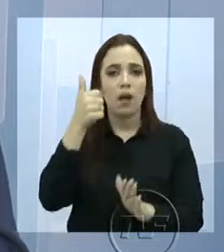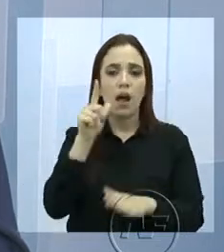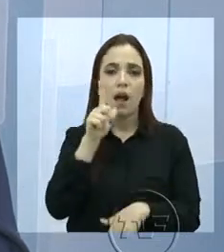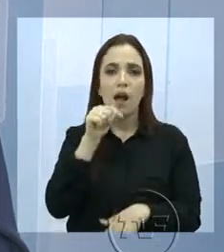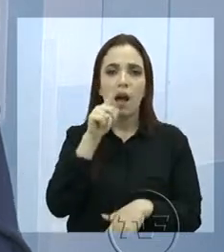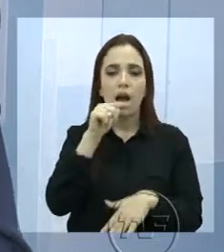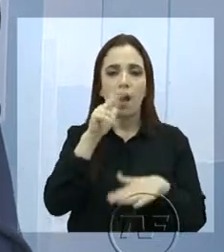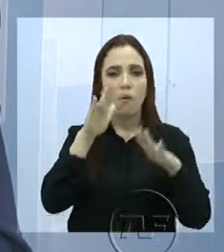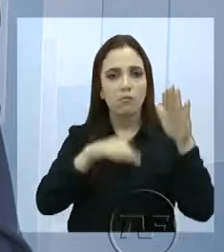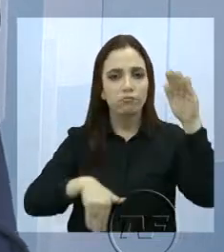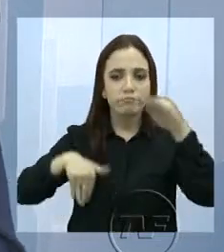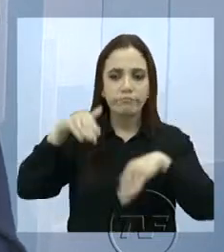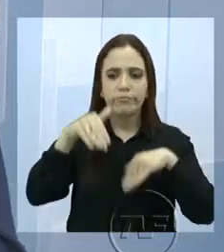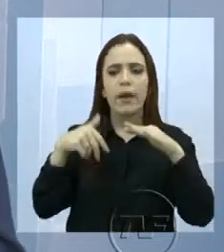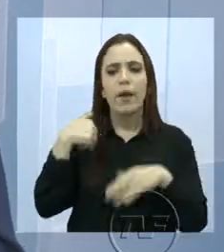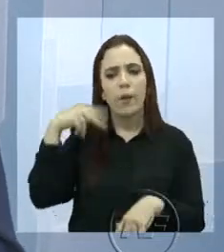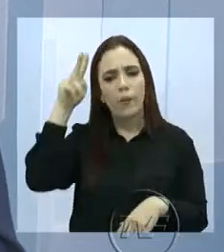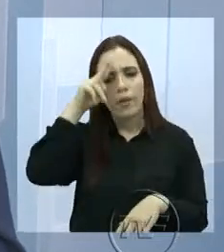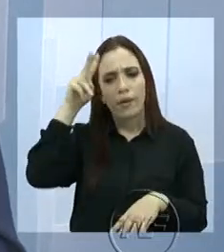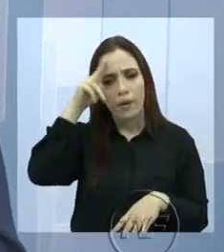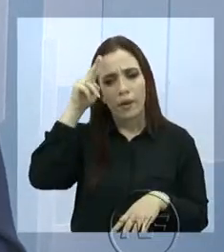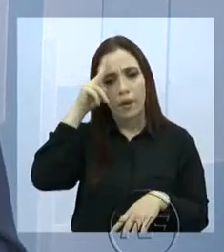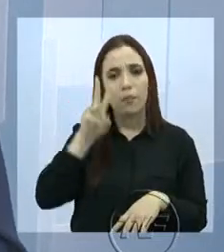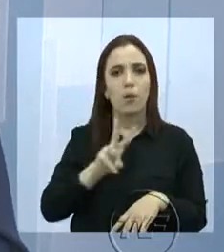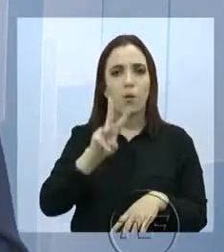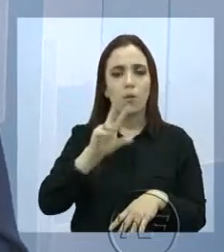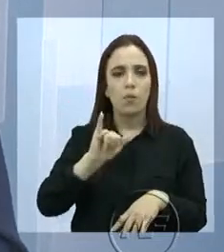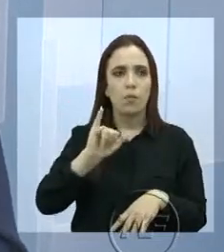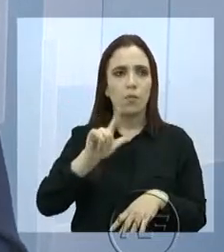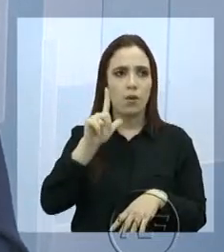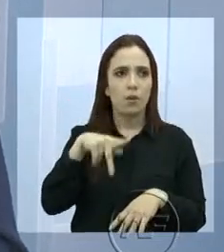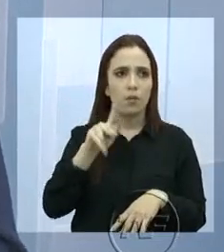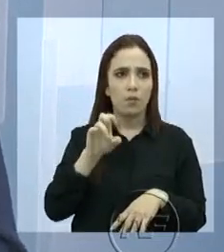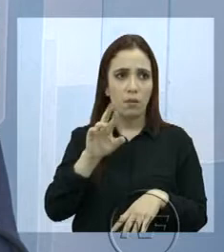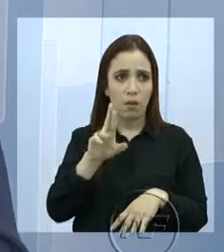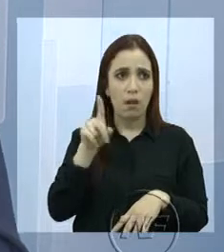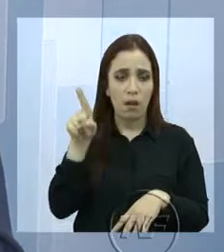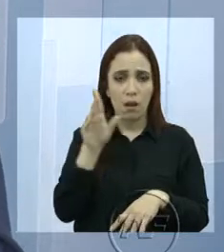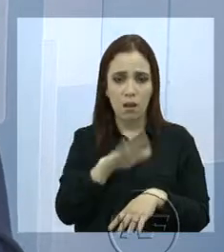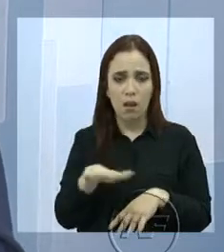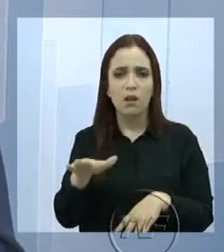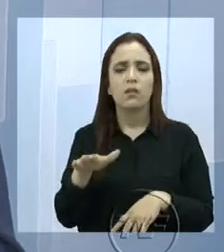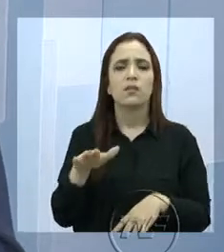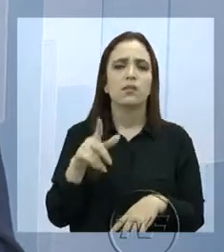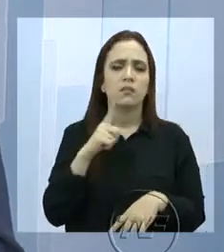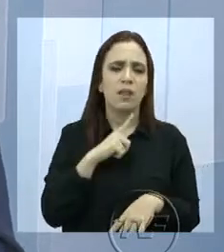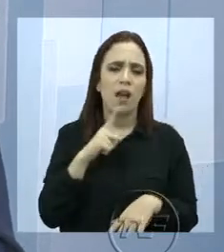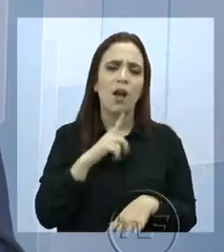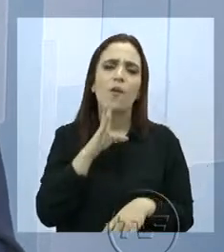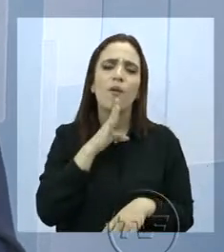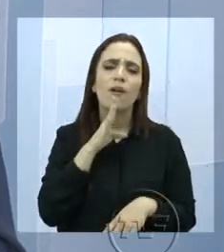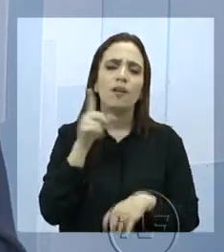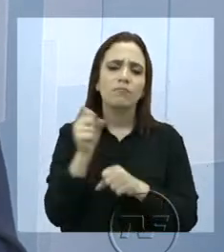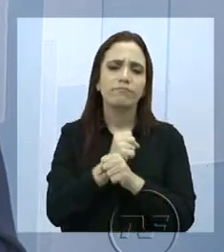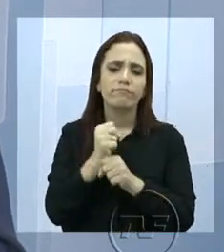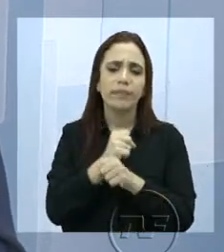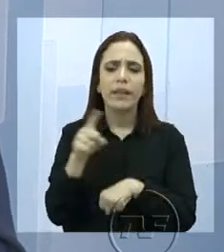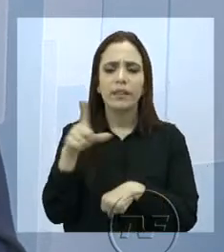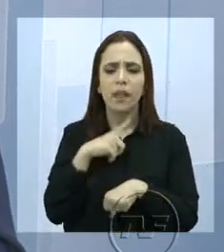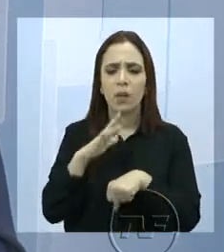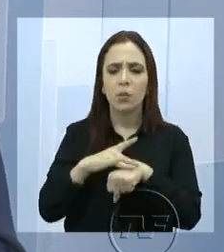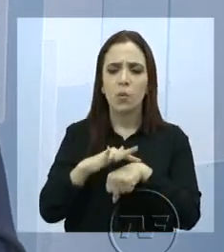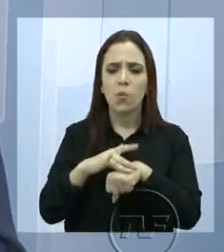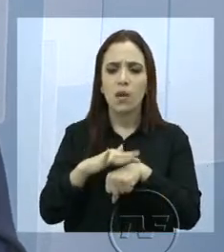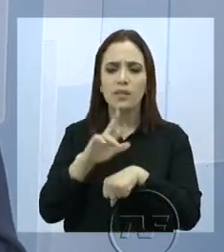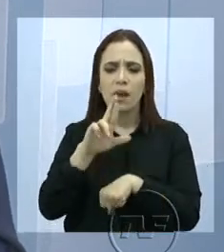banho de mar. Eu me lembro do Wilker, lá do Presidente Kennedy. É um garoto que a gente acompanha de muito tempo, tem uma doença rara,